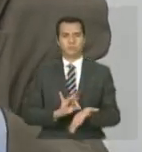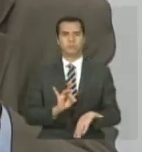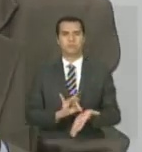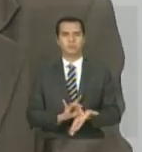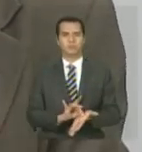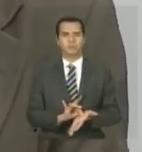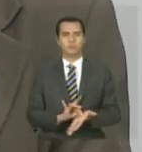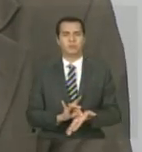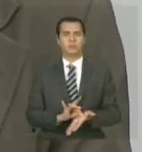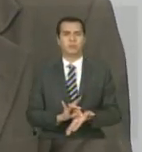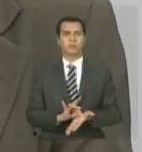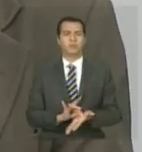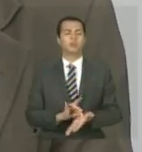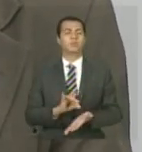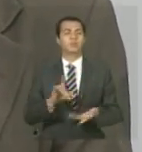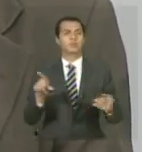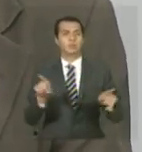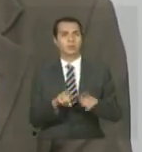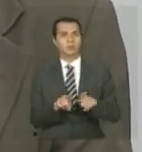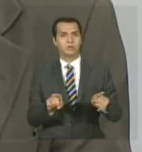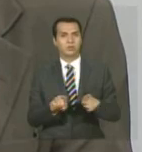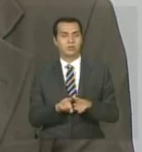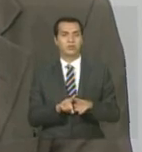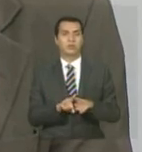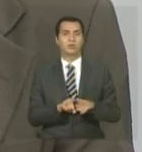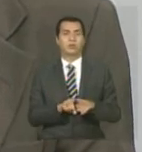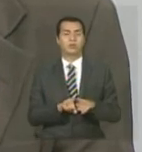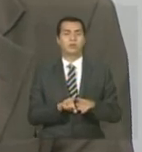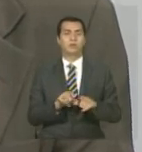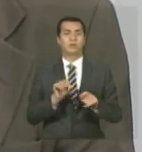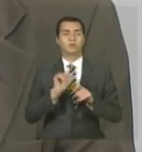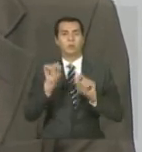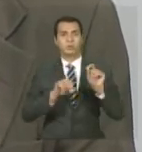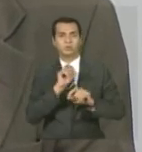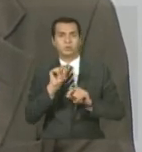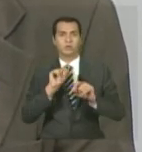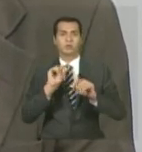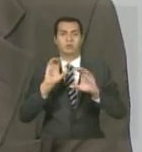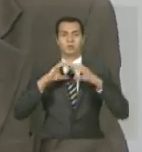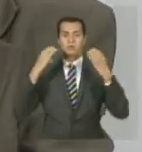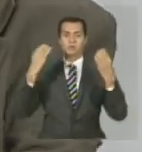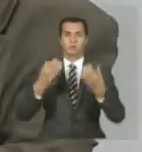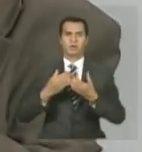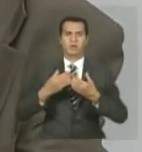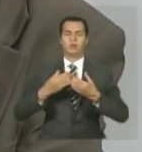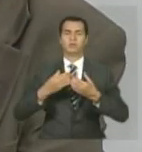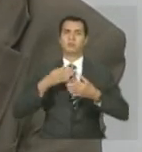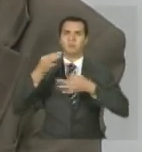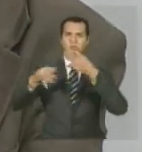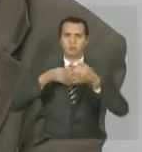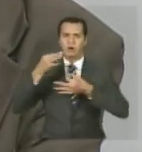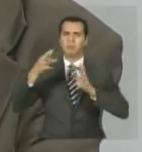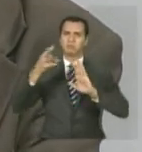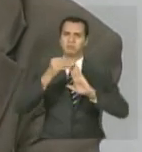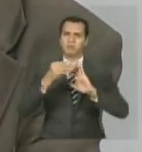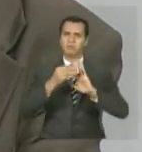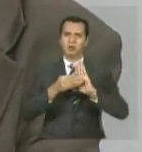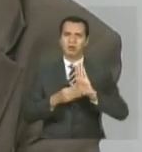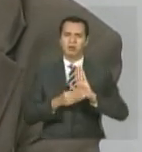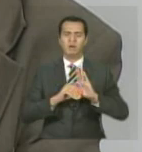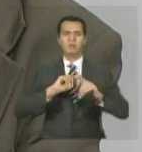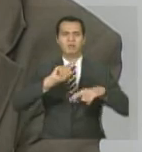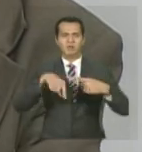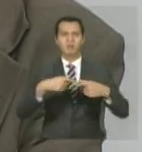a avaliação e os subsídios que esse debate organizado nas conferências traz e aí fazer o aperfeiçoamento